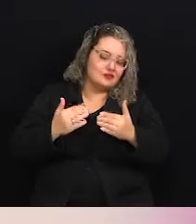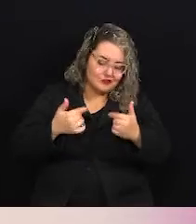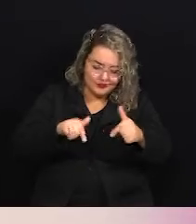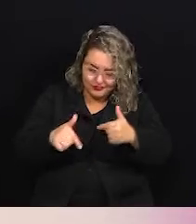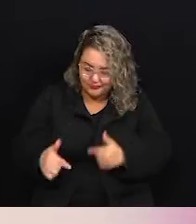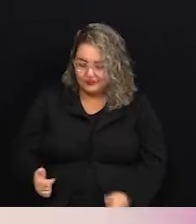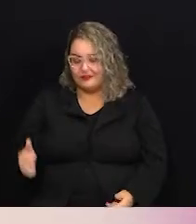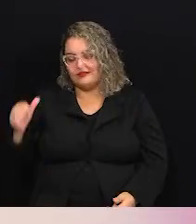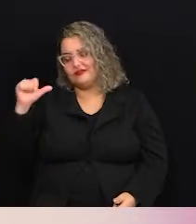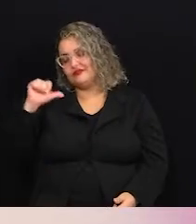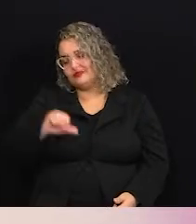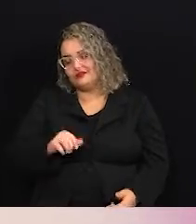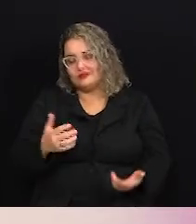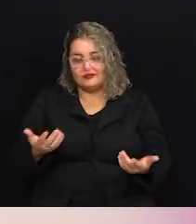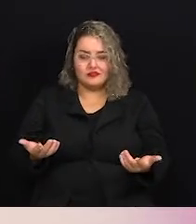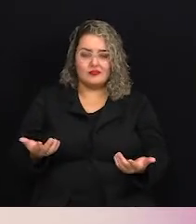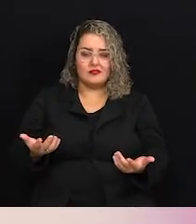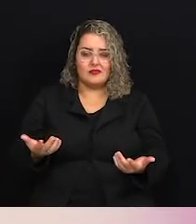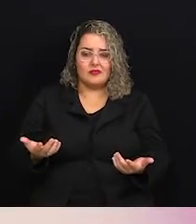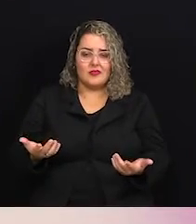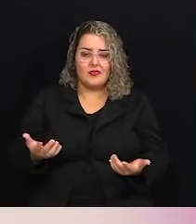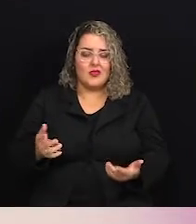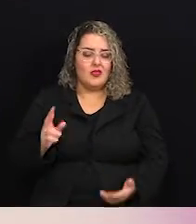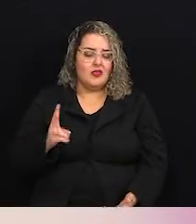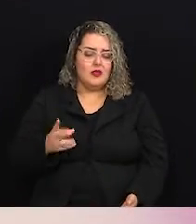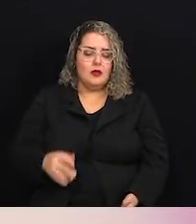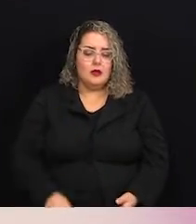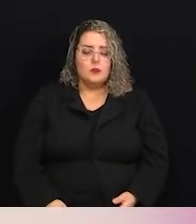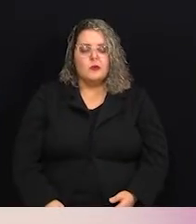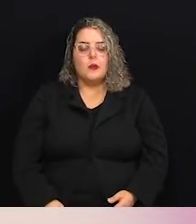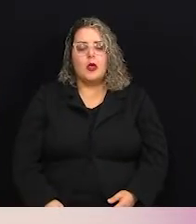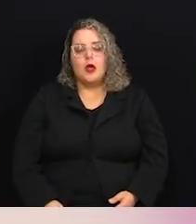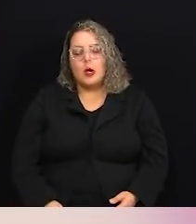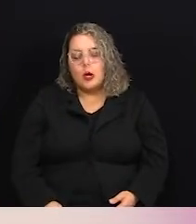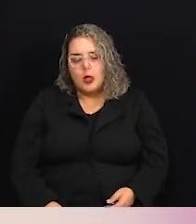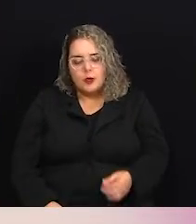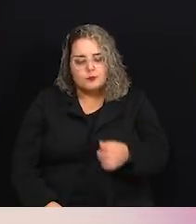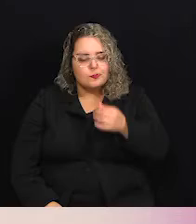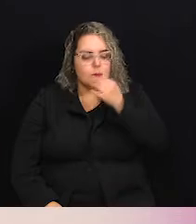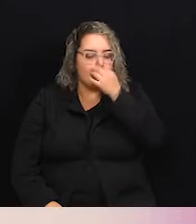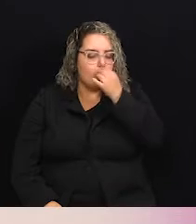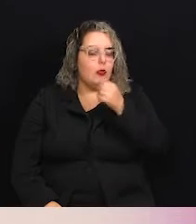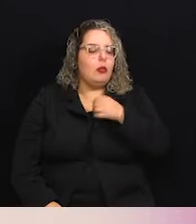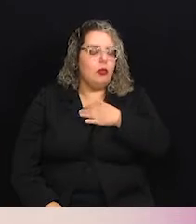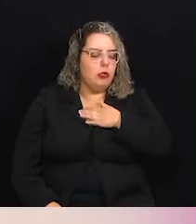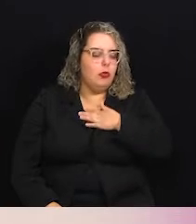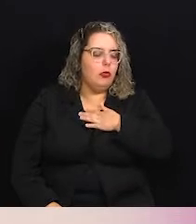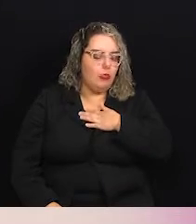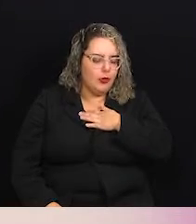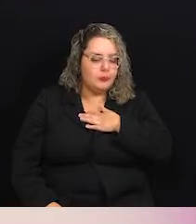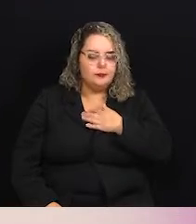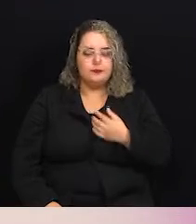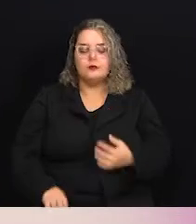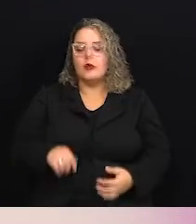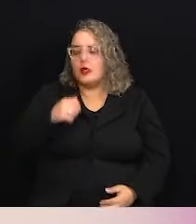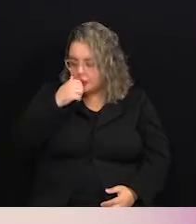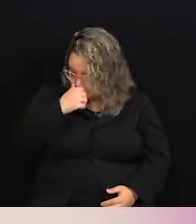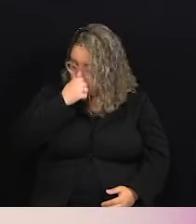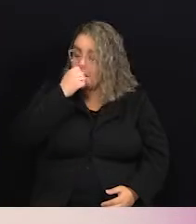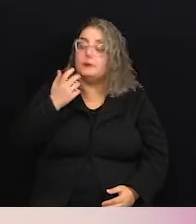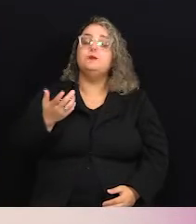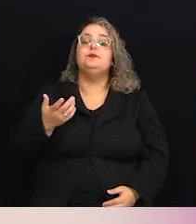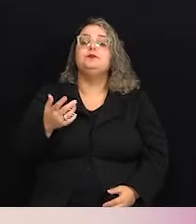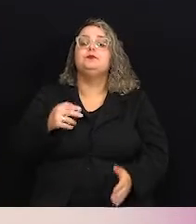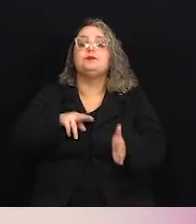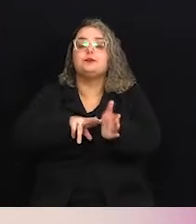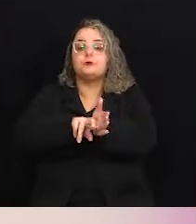do trabalho também é bastante afetado, além de incomodar, está sempre o nariz sempre escorrendo, sempre tossindo, etc. Então impacta bastante. Em relação